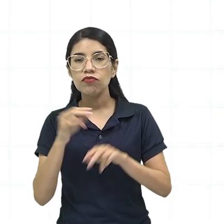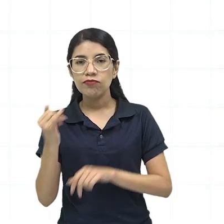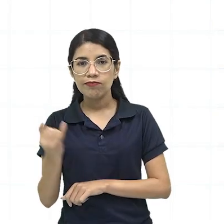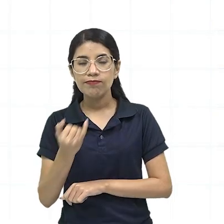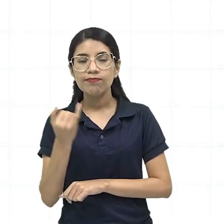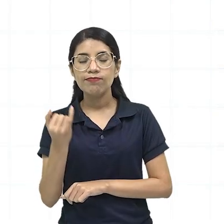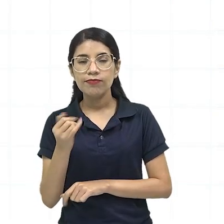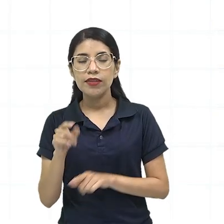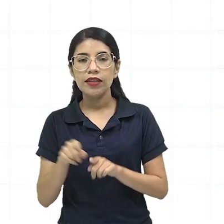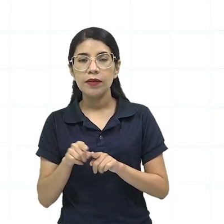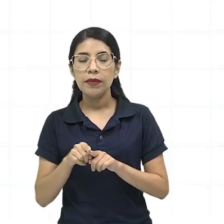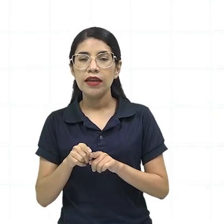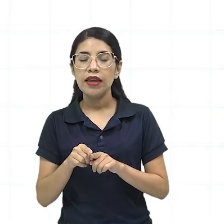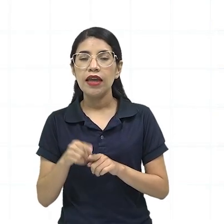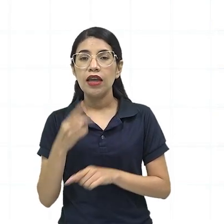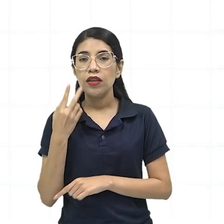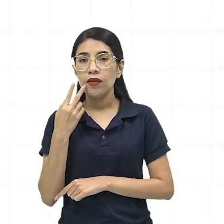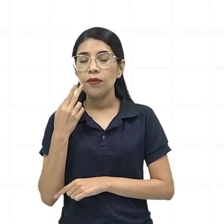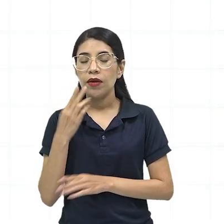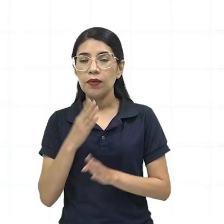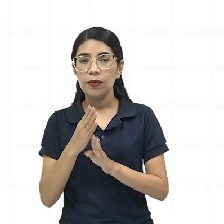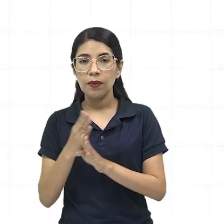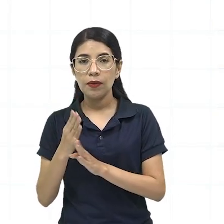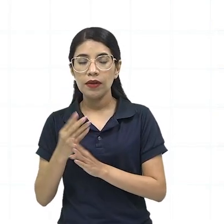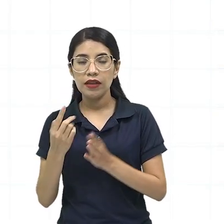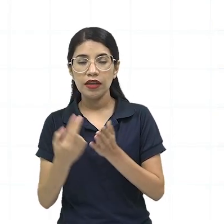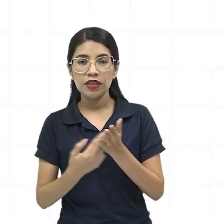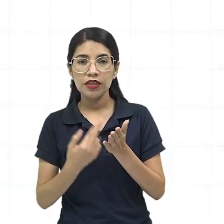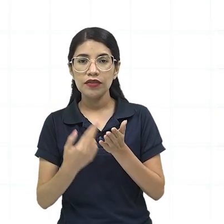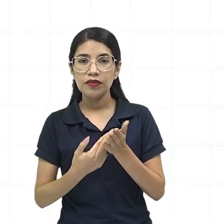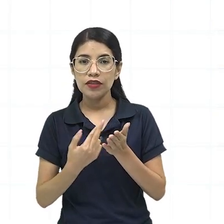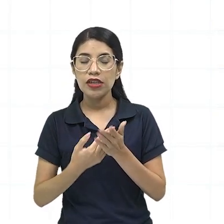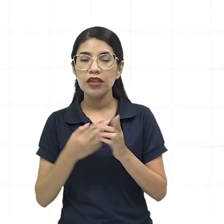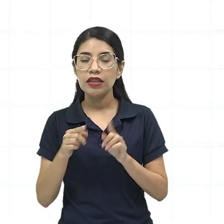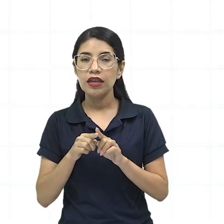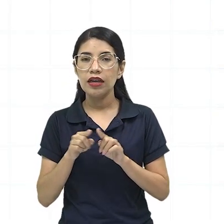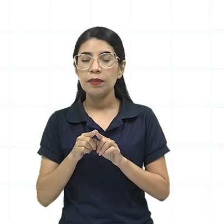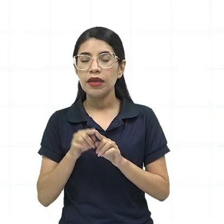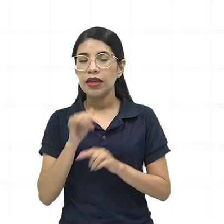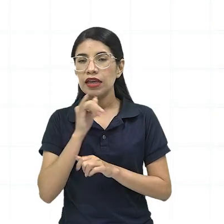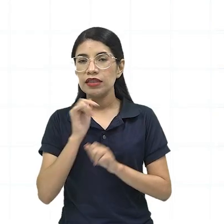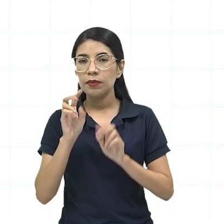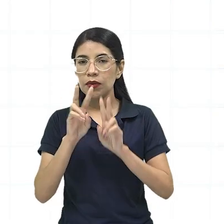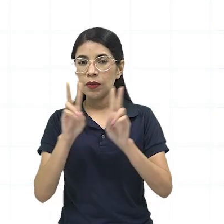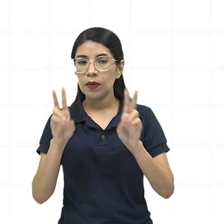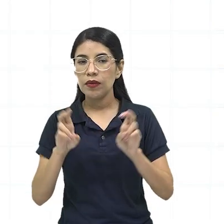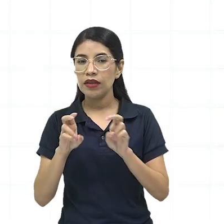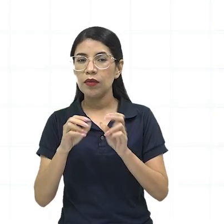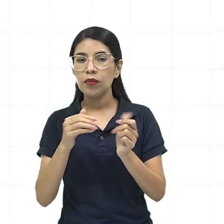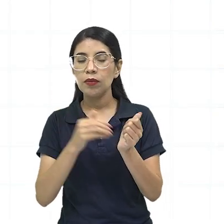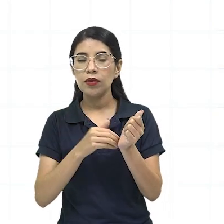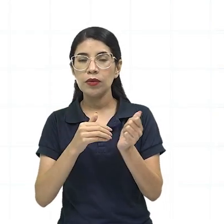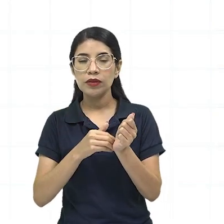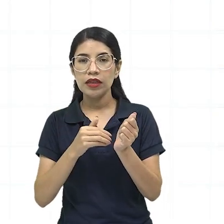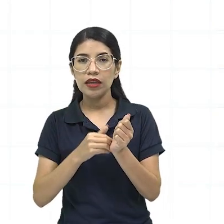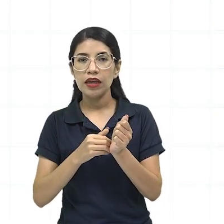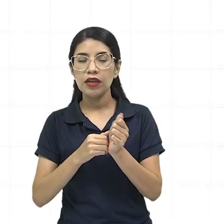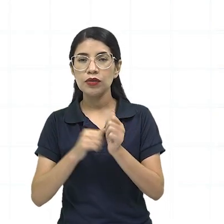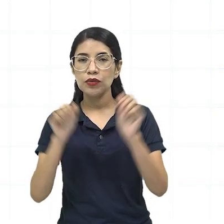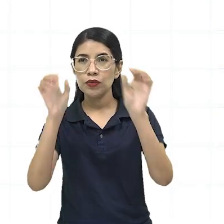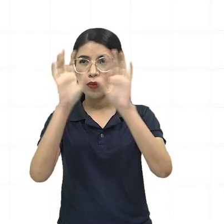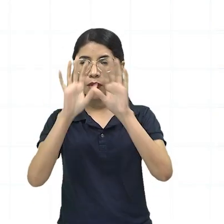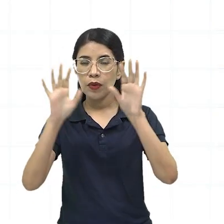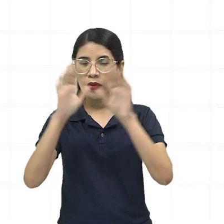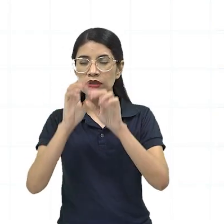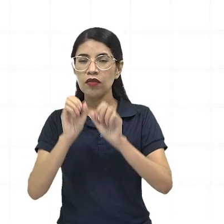gente observe nas revistas dessa forma, né? O anúncio, os mistérios do espaço revelados. Esses mistérios